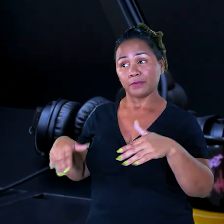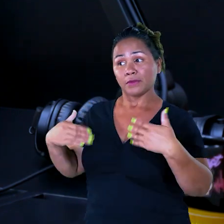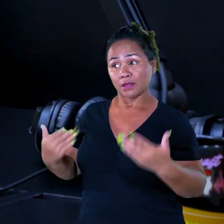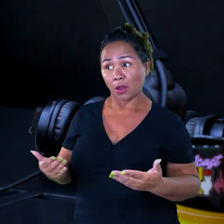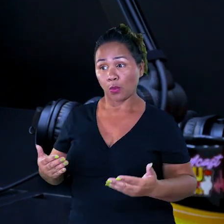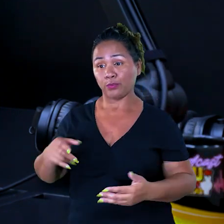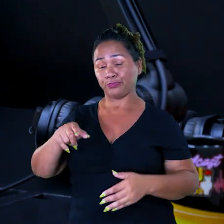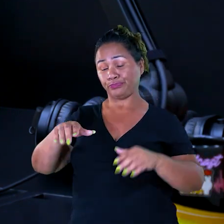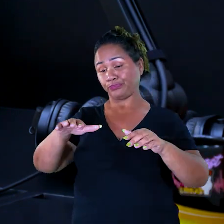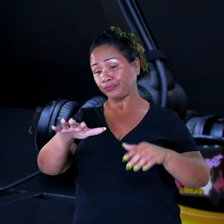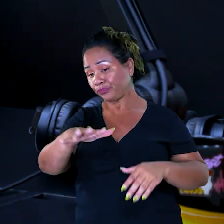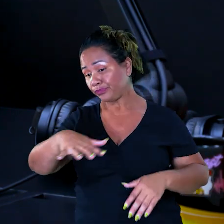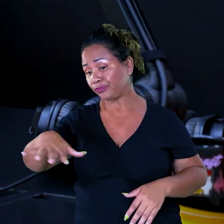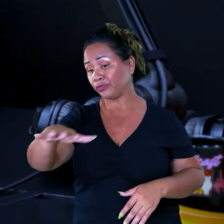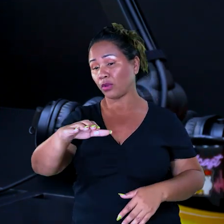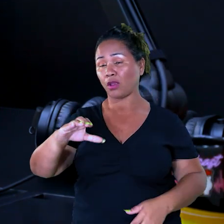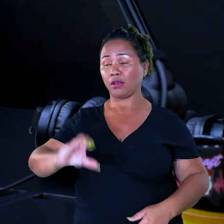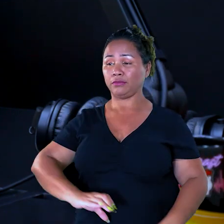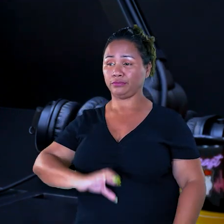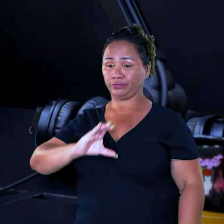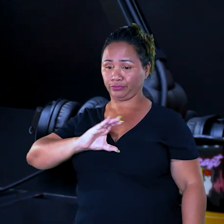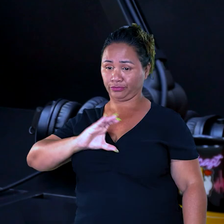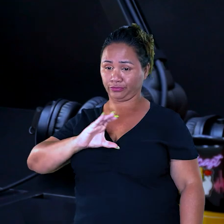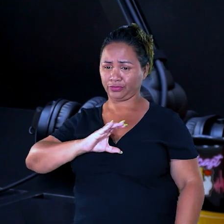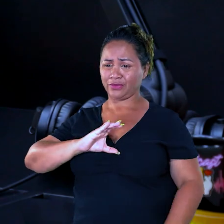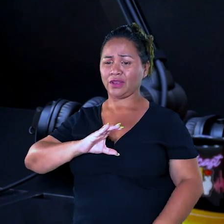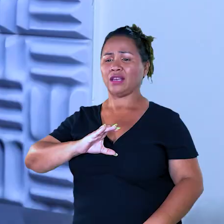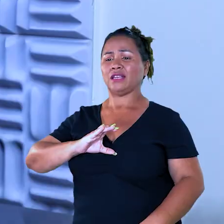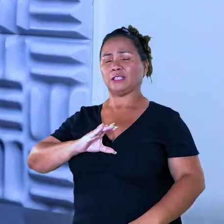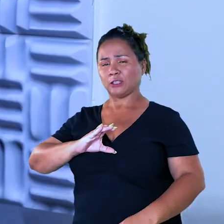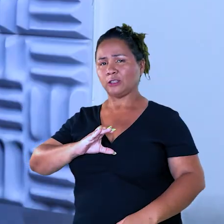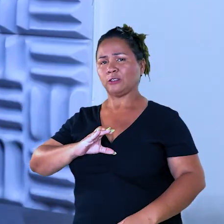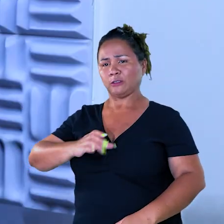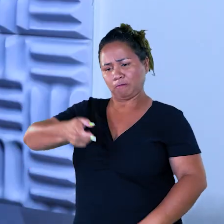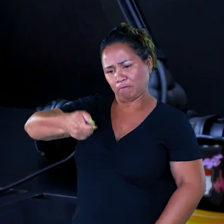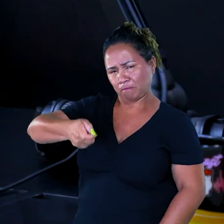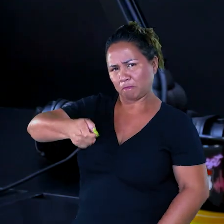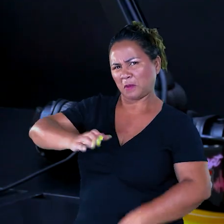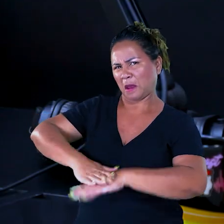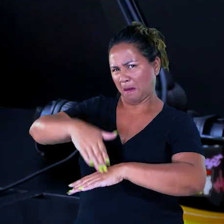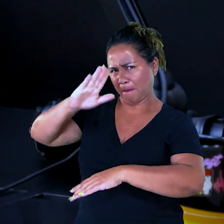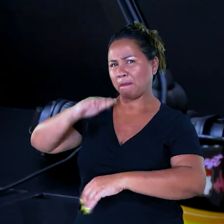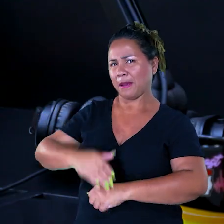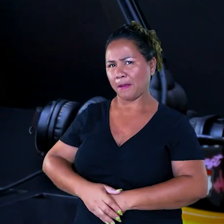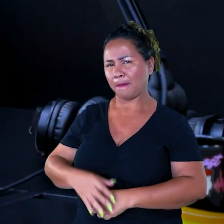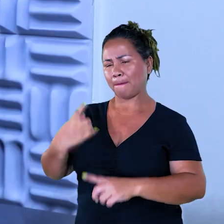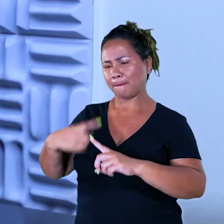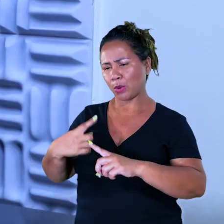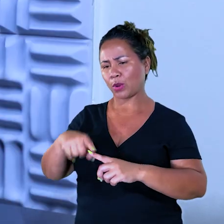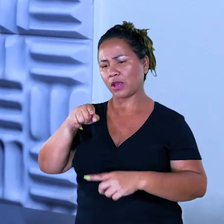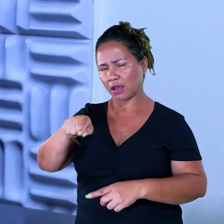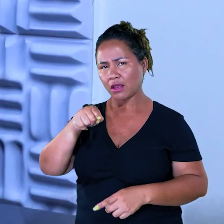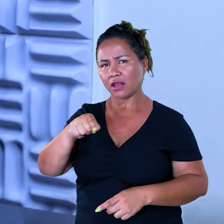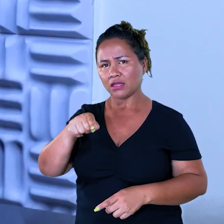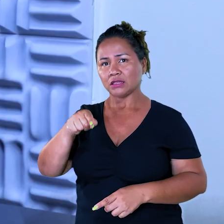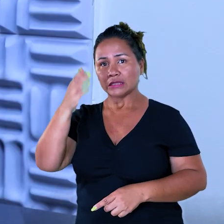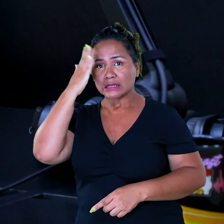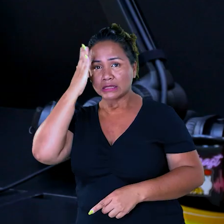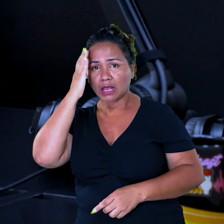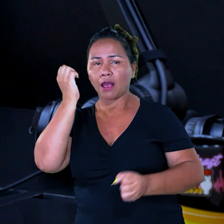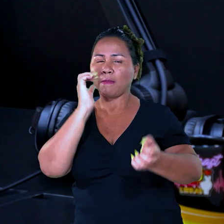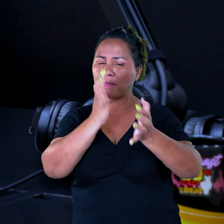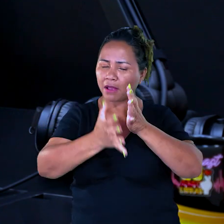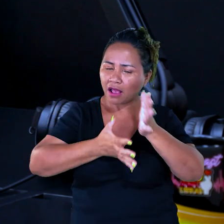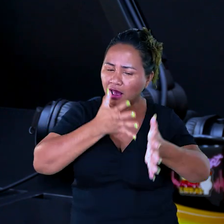os codas, a gente meio que é um pouquinho a mais, né? Então, a gente puxa um pouquinho a mais pelo fato deles ouvirem, né? E aí, a